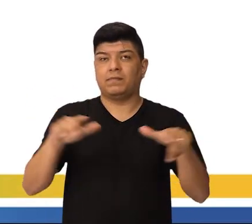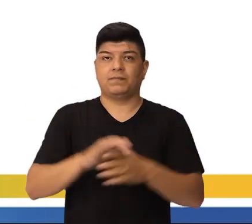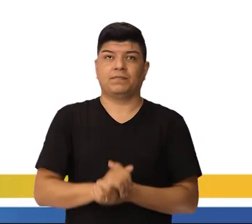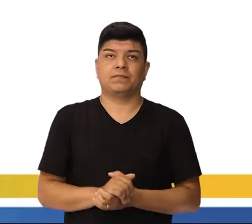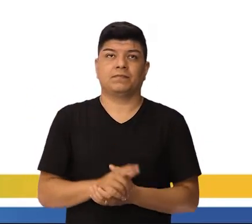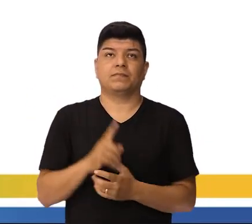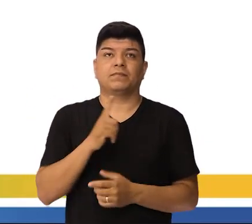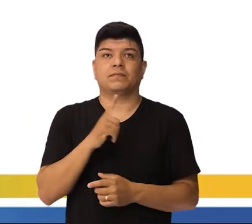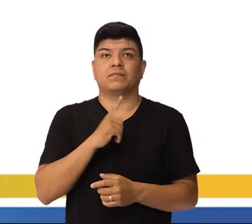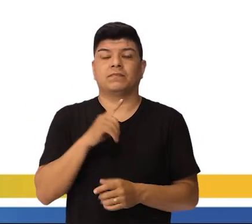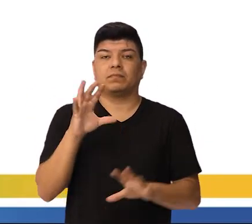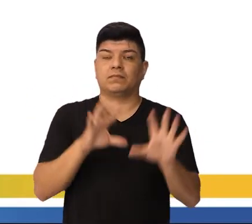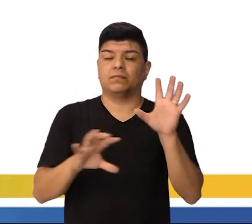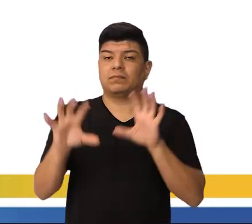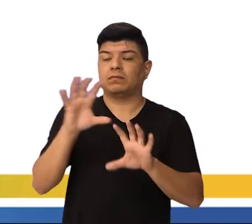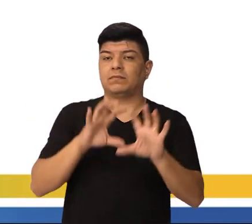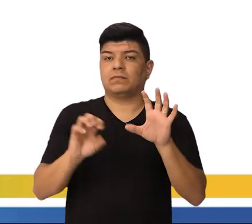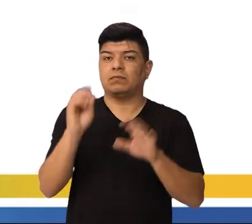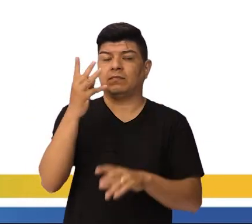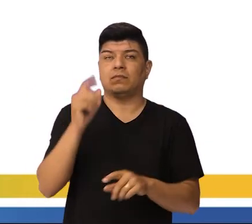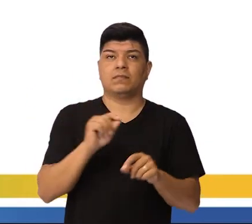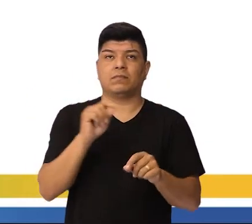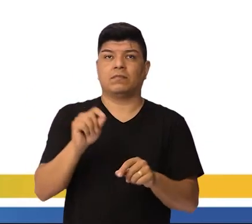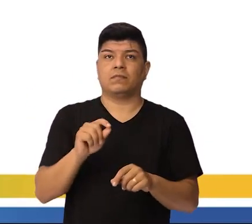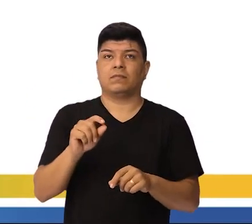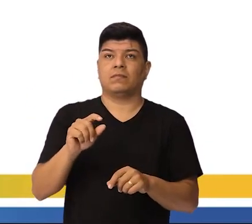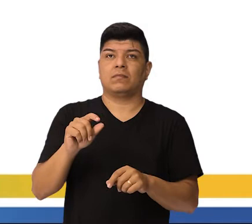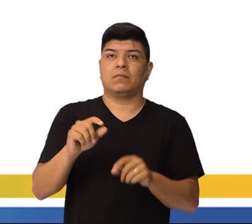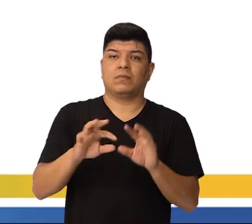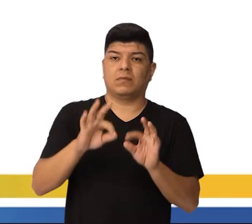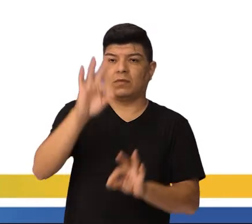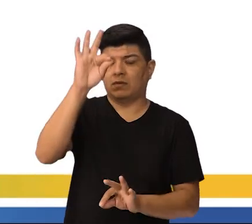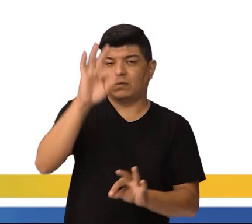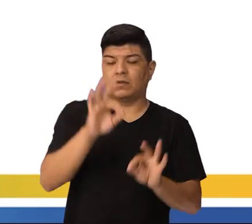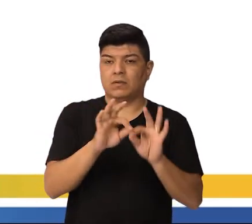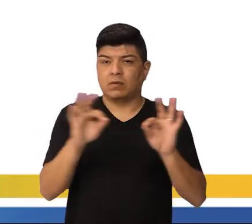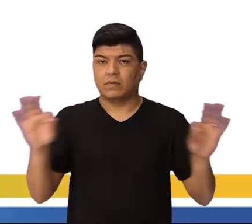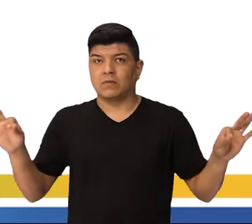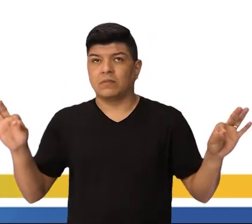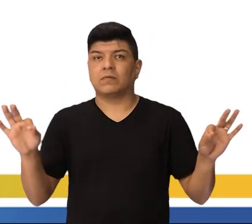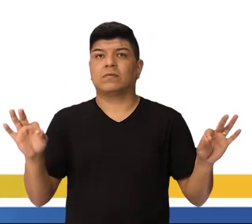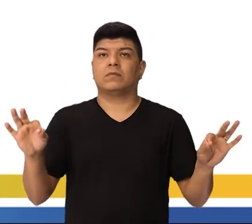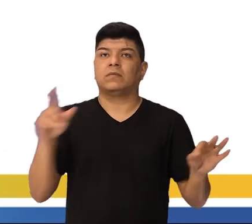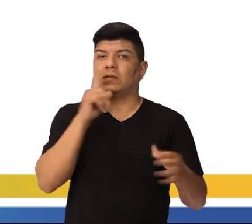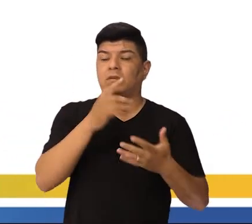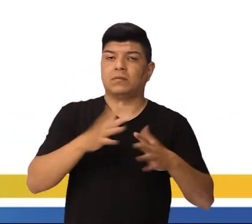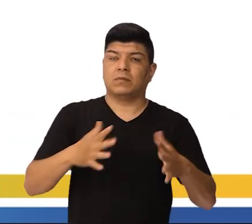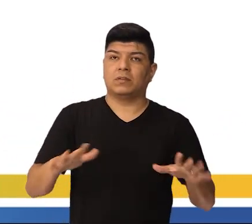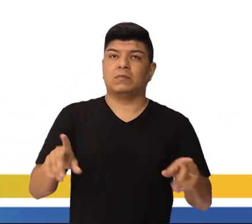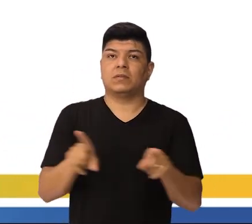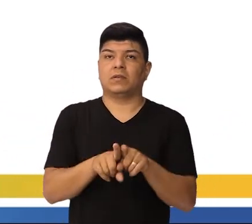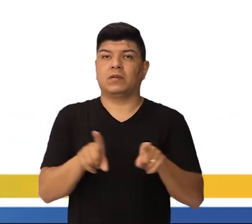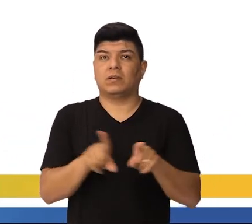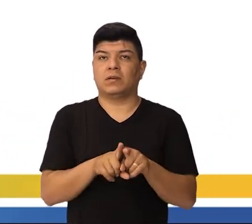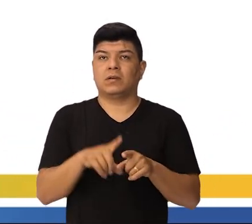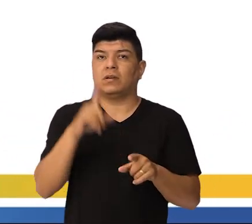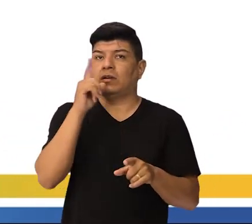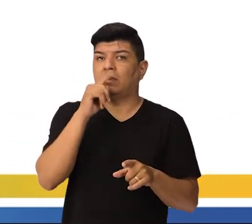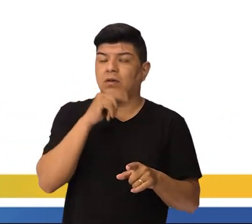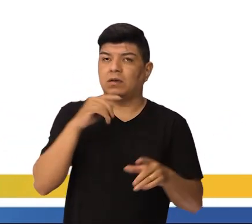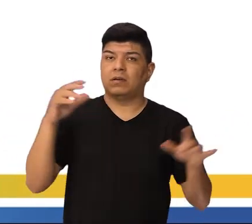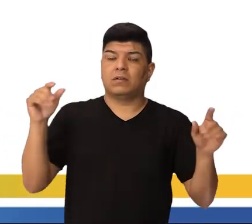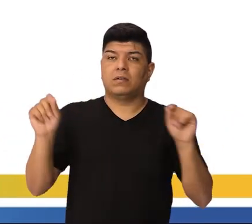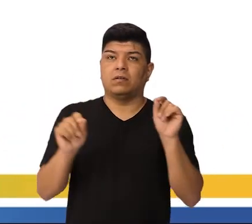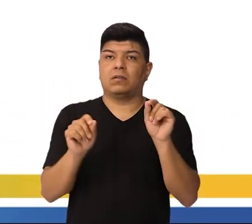os fatores climáticos, que são as latitude, altitude, continentalidade, maritimidade, massa de ar, correntes